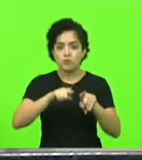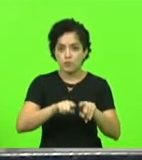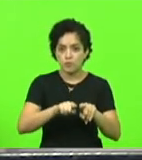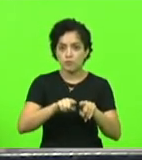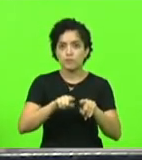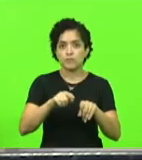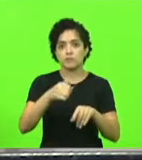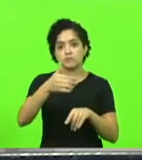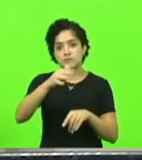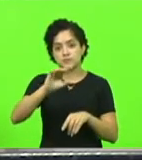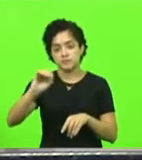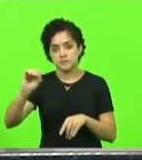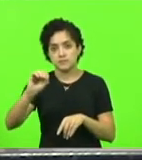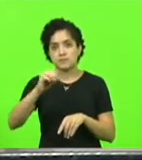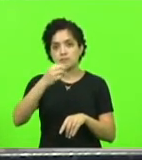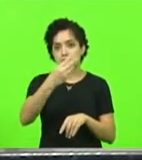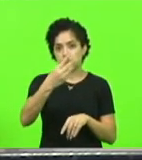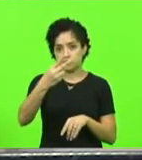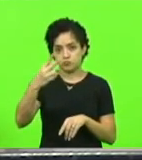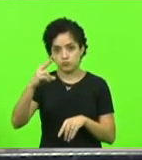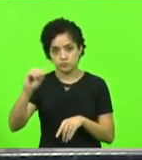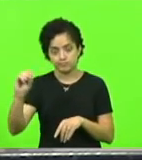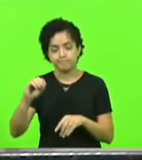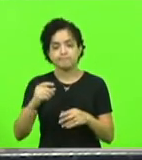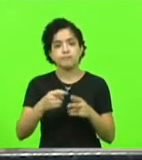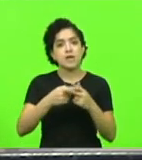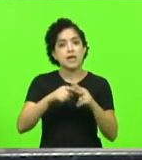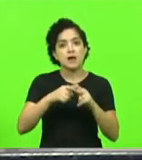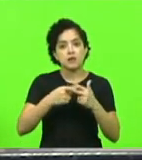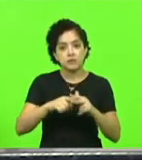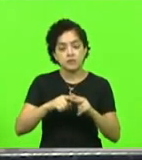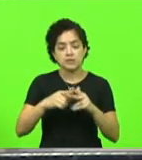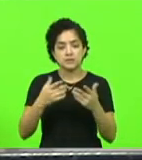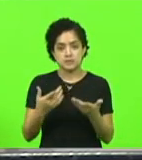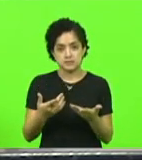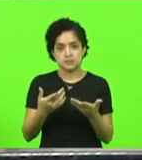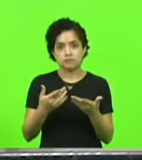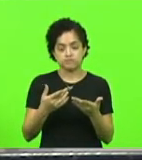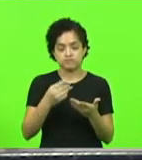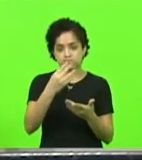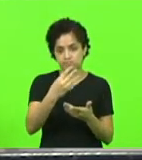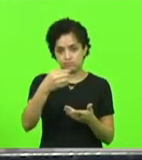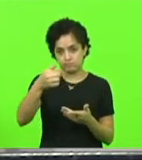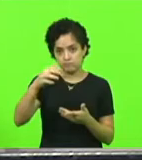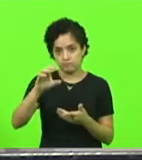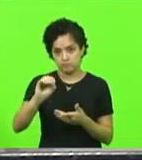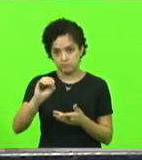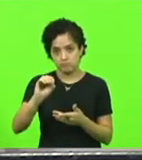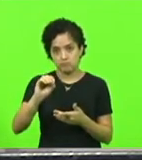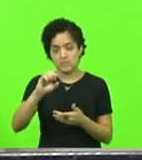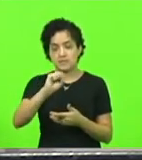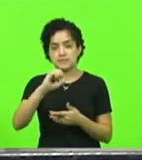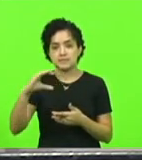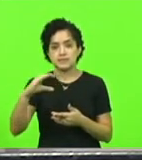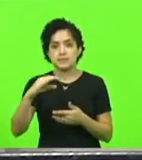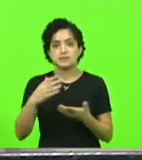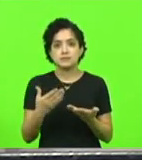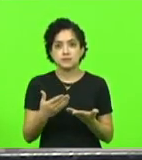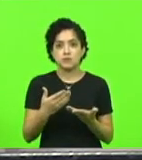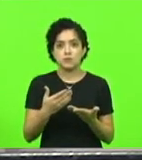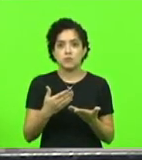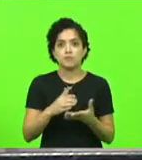100, 200 milhões e faça a revitalização da 470 no Alto Vale, ali passando